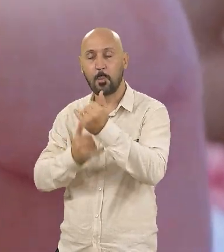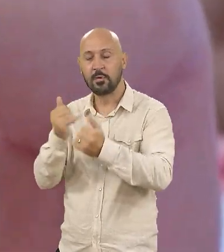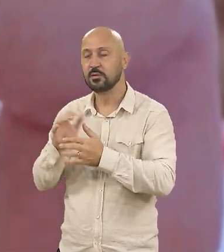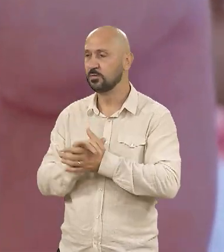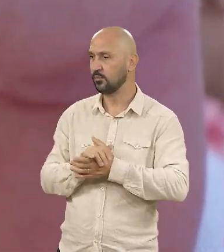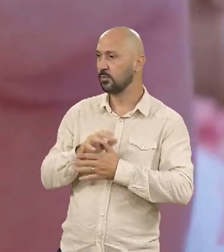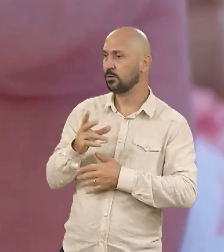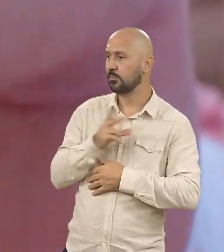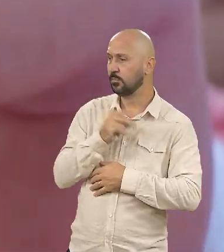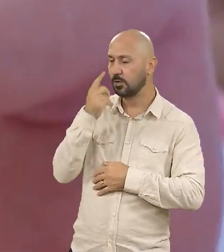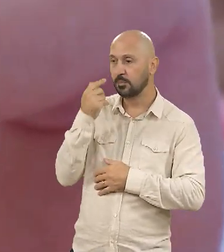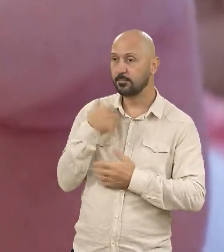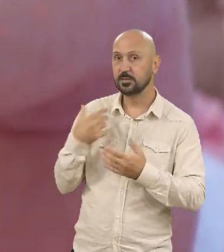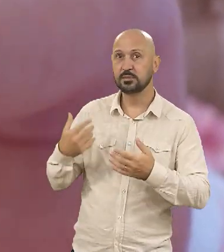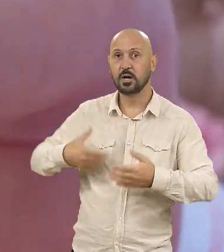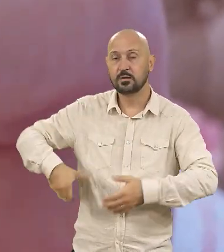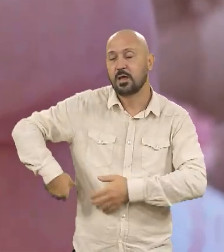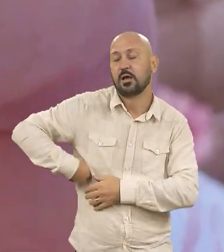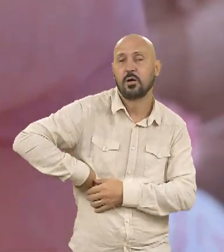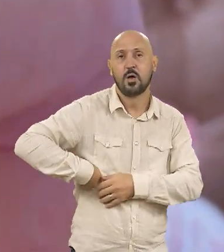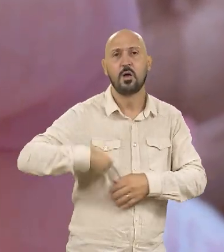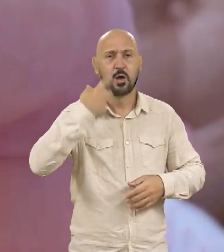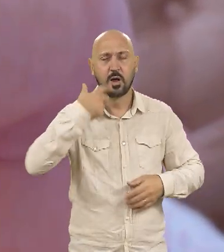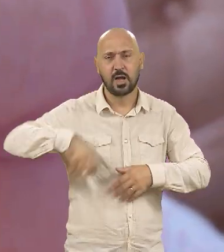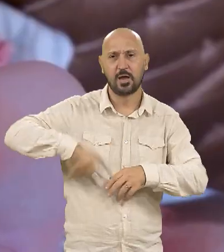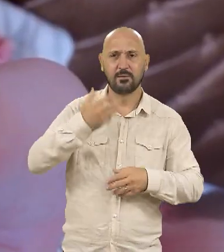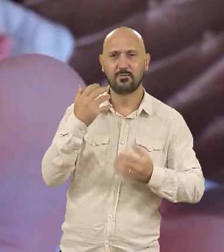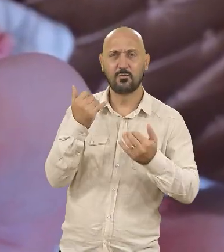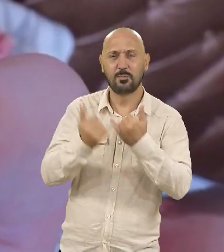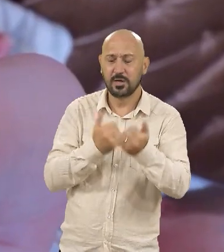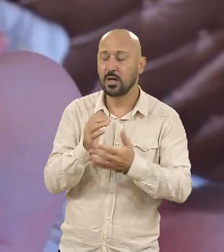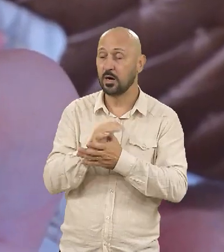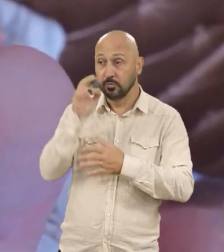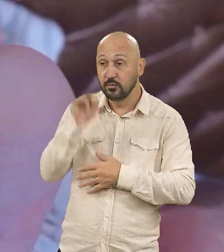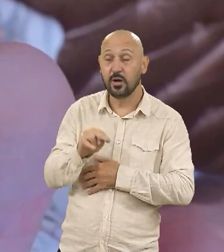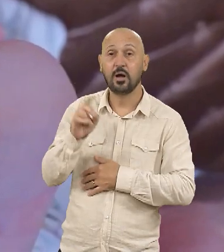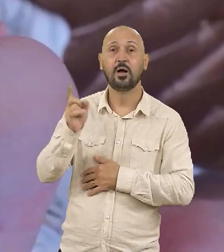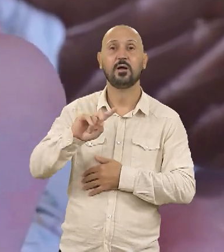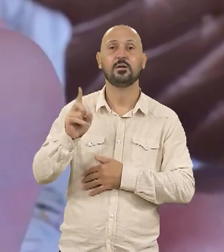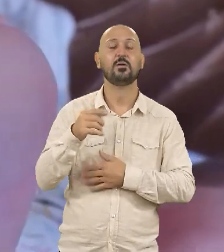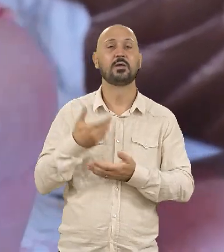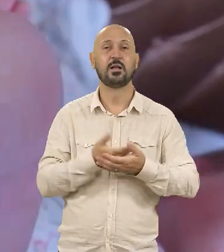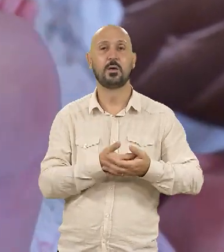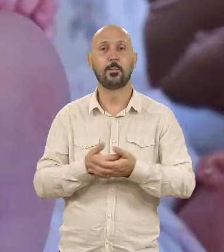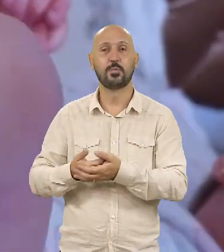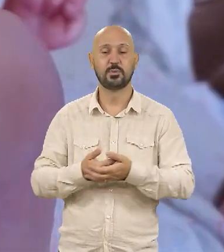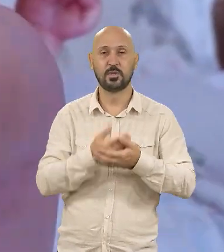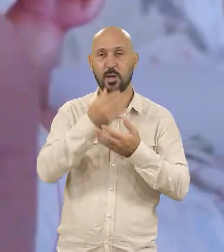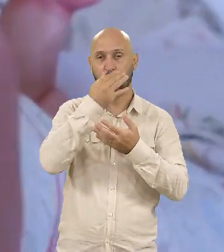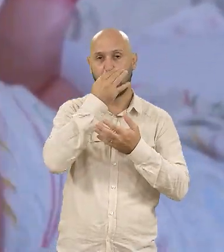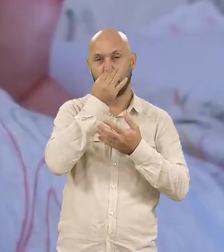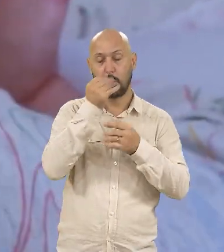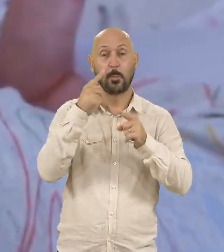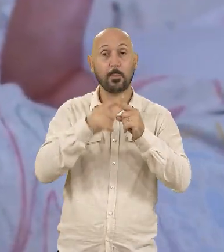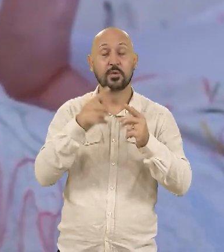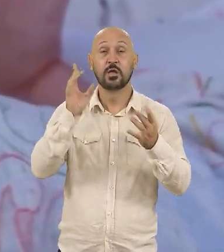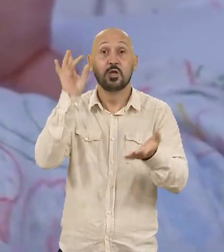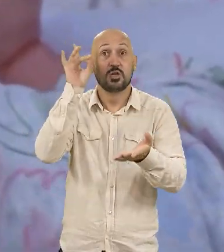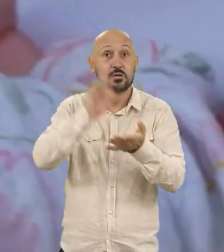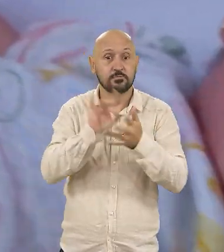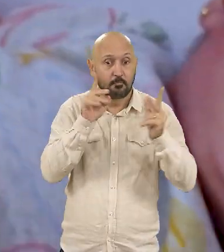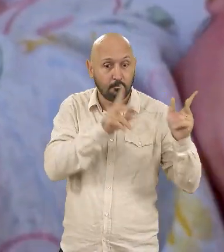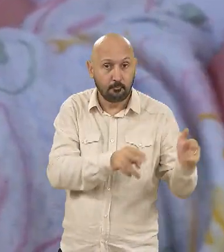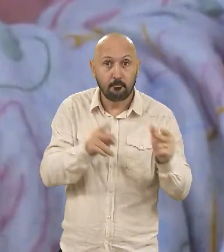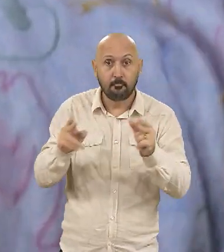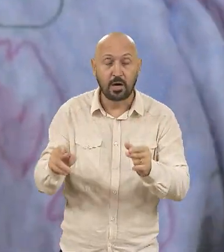e eu disse, meu Deus, mas ela está carregando esse bebê de qualquer jeito, né? E depois que eu fui ver que era um boneco, porque eles são